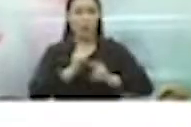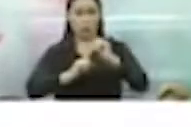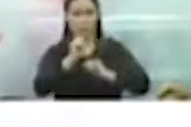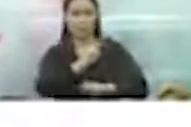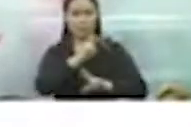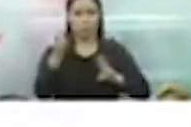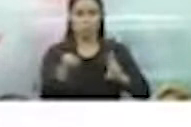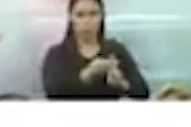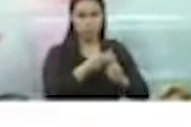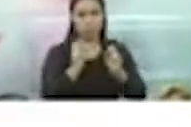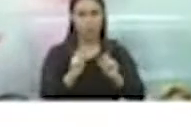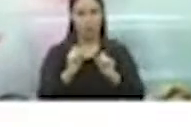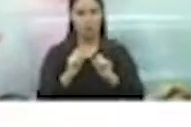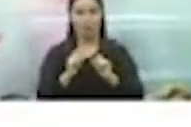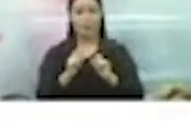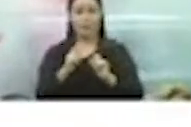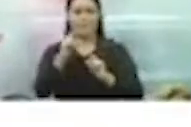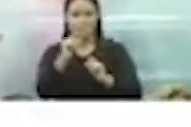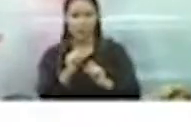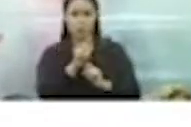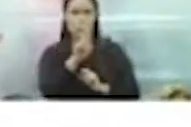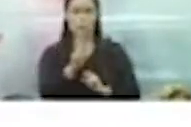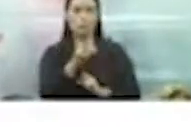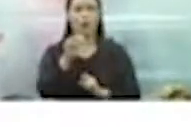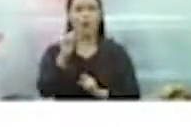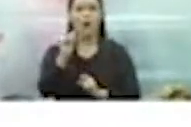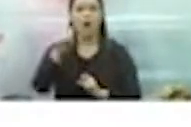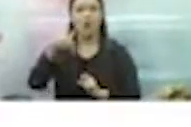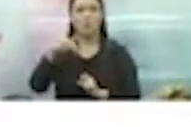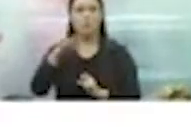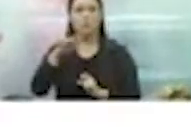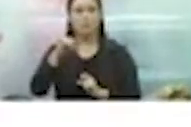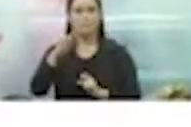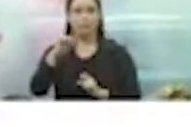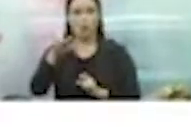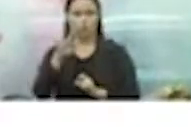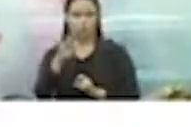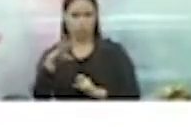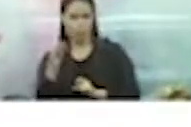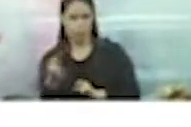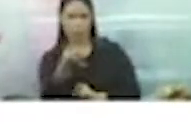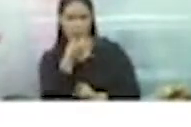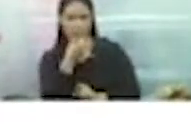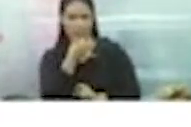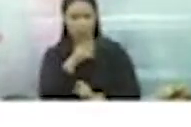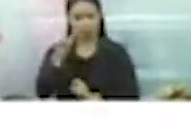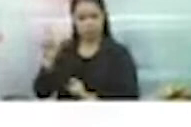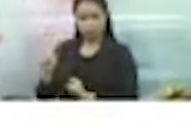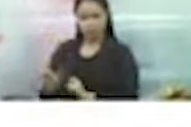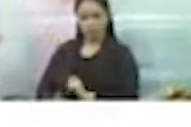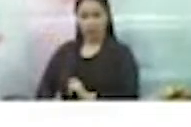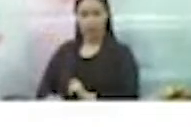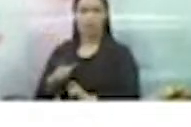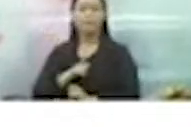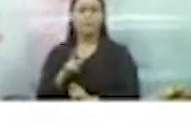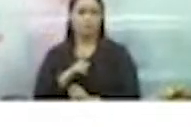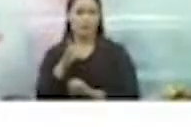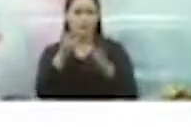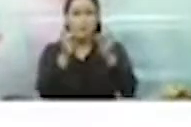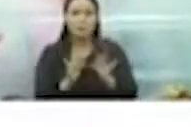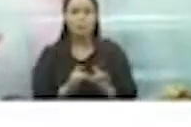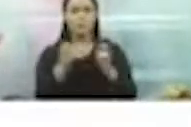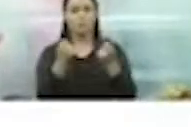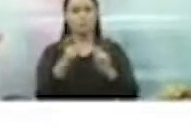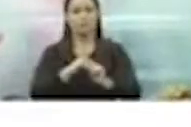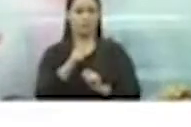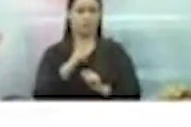gente está falando aqui de menos uso de antibióticos, né, de crianças que vão receber ali, né, elementos